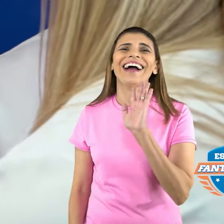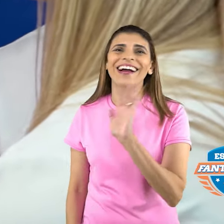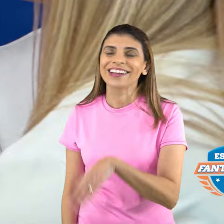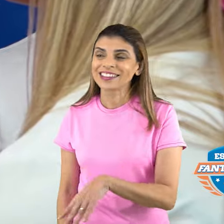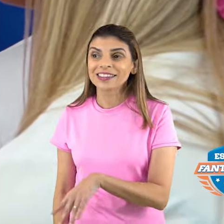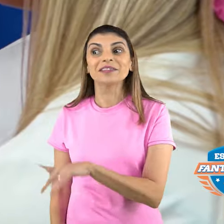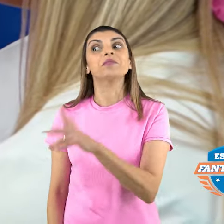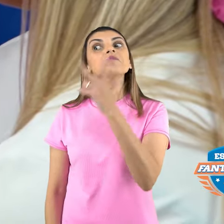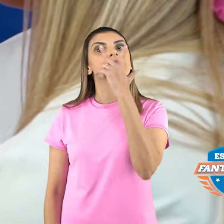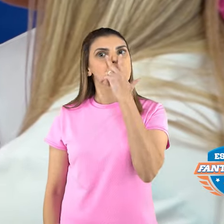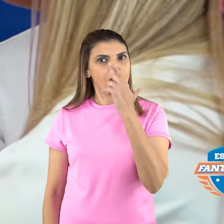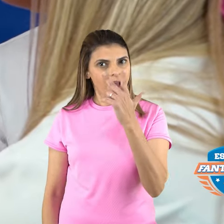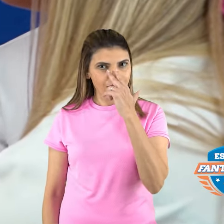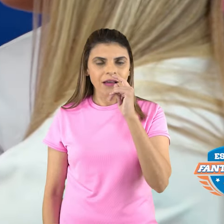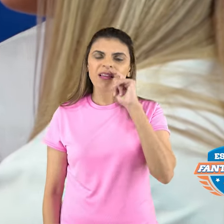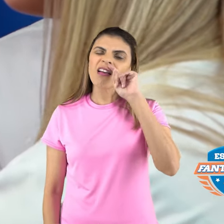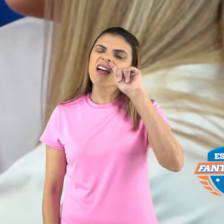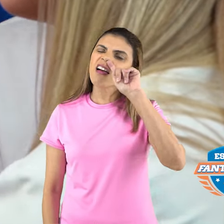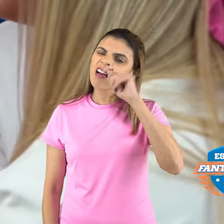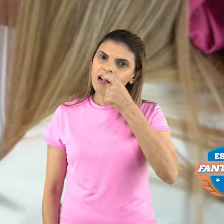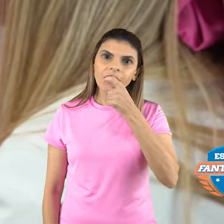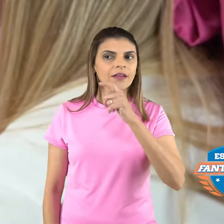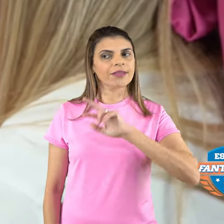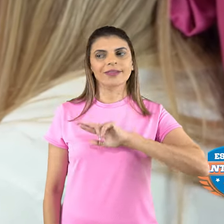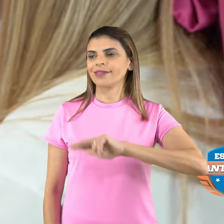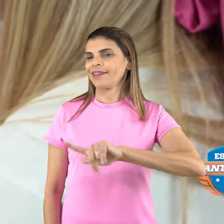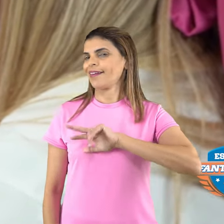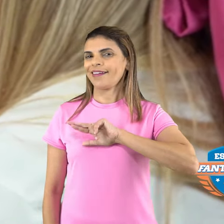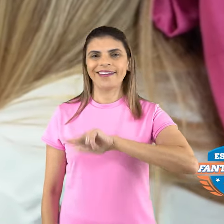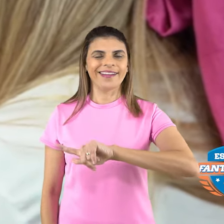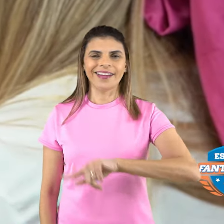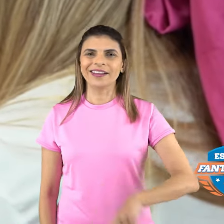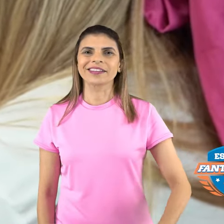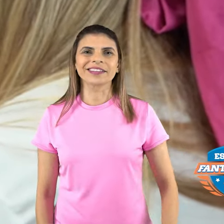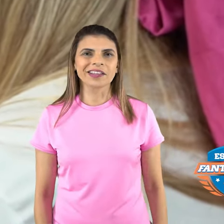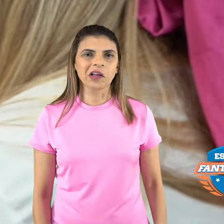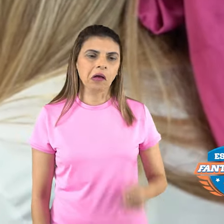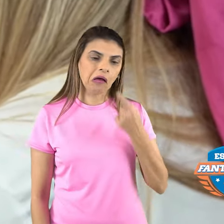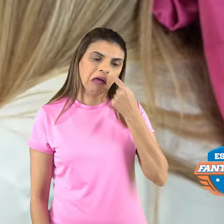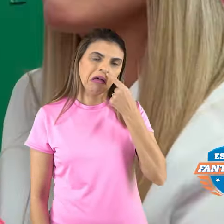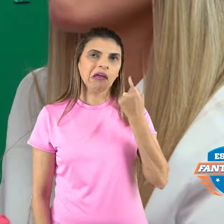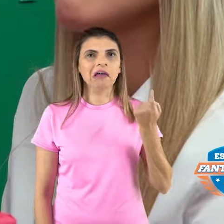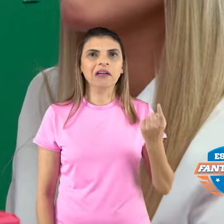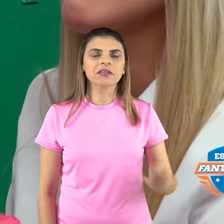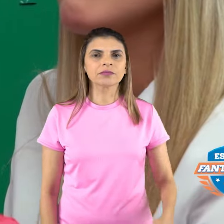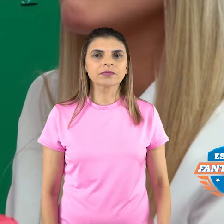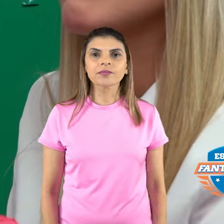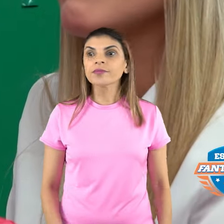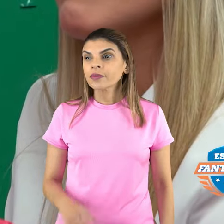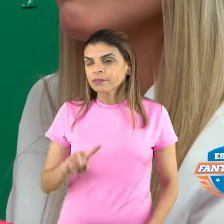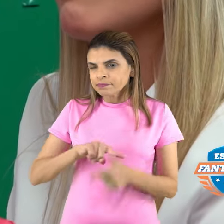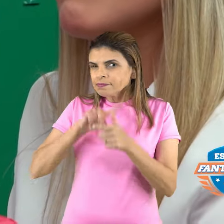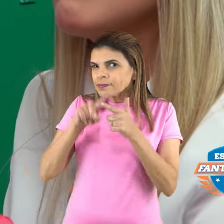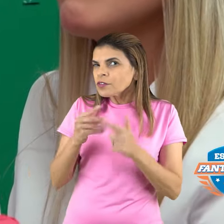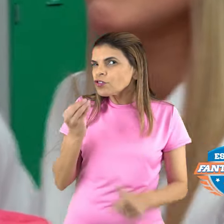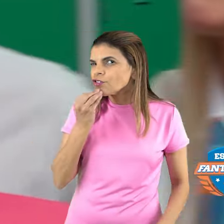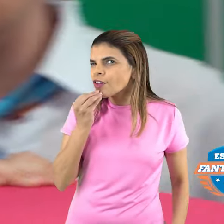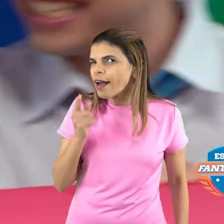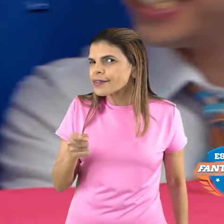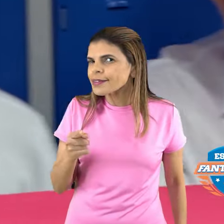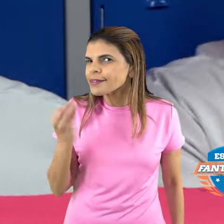Ó, parece a minha meleca, mas não é a meleca. Você tem mais uma chance.